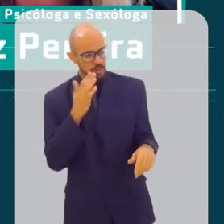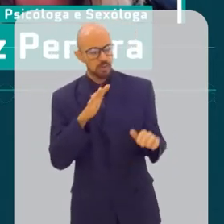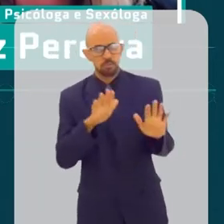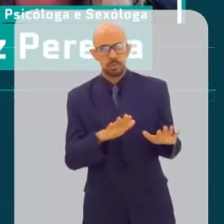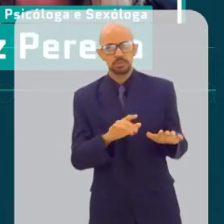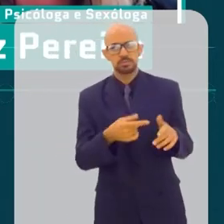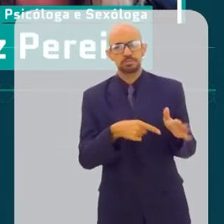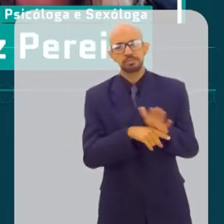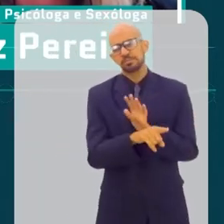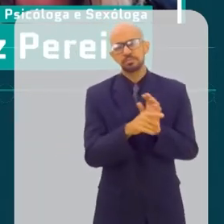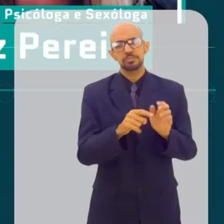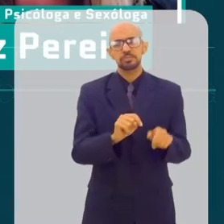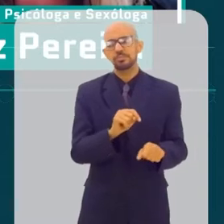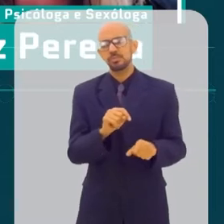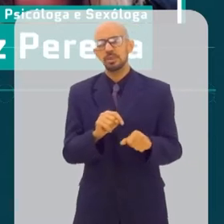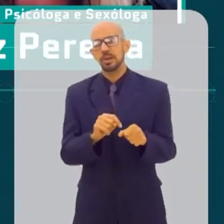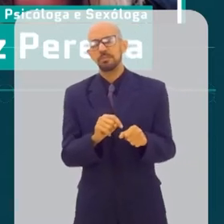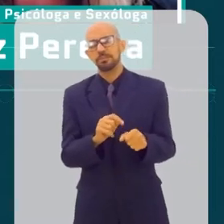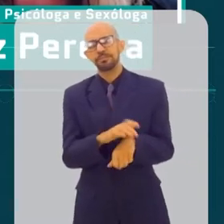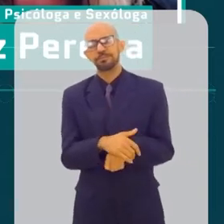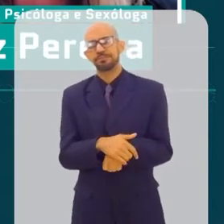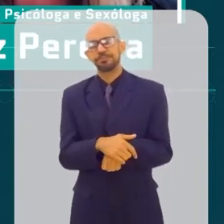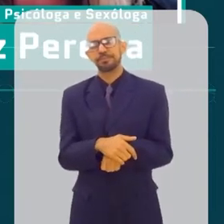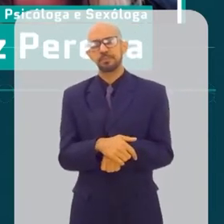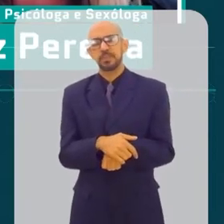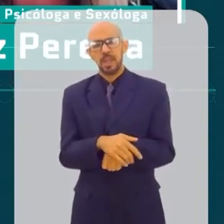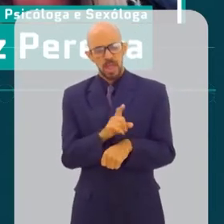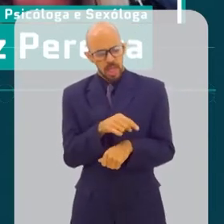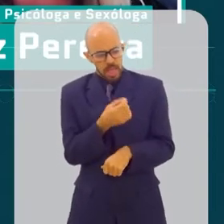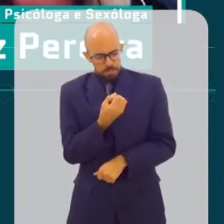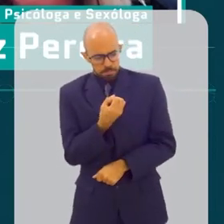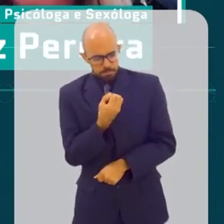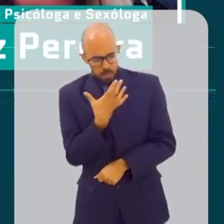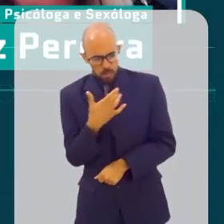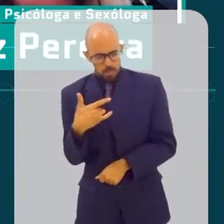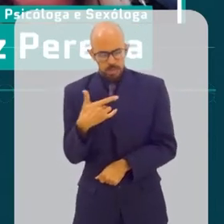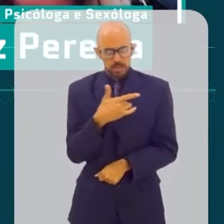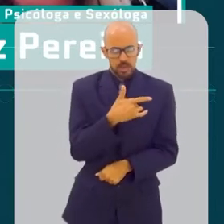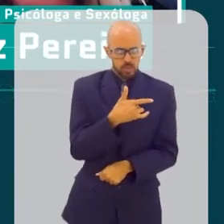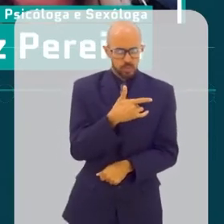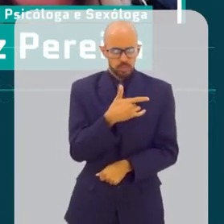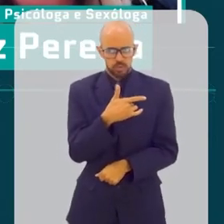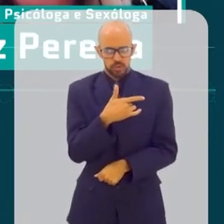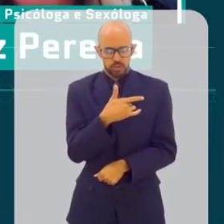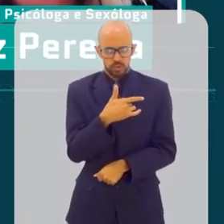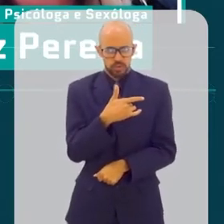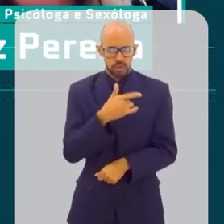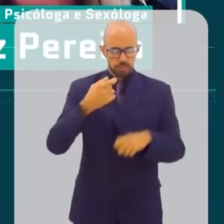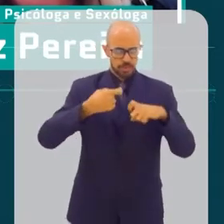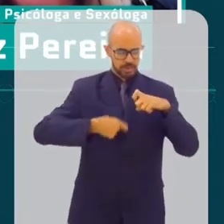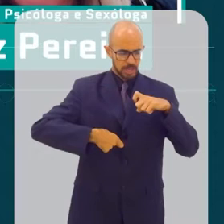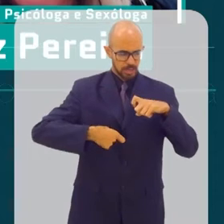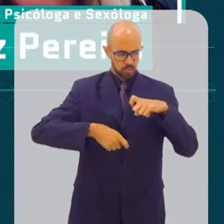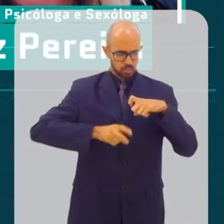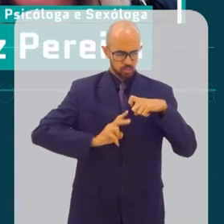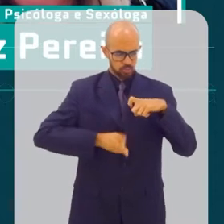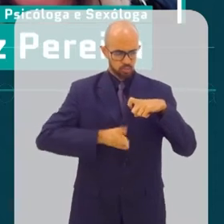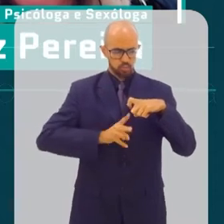Perfeito. A gente pode dizer que faz bem para a saúde ter uma